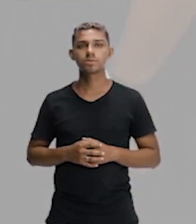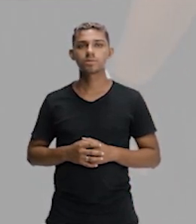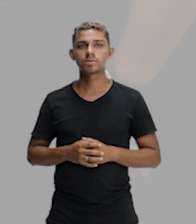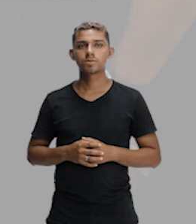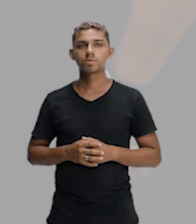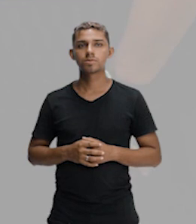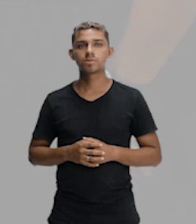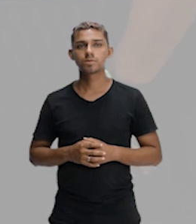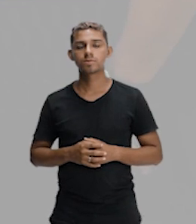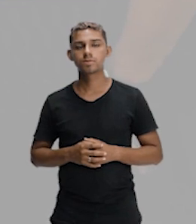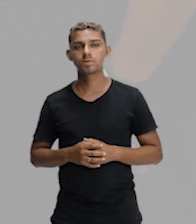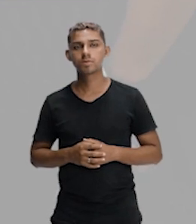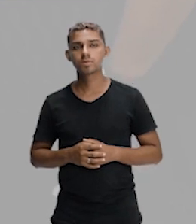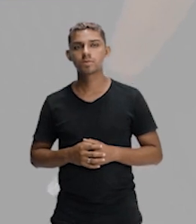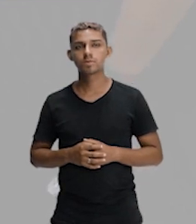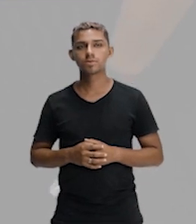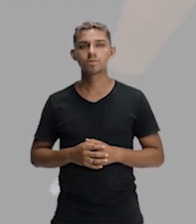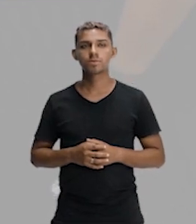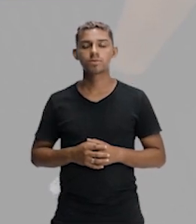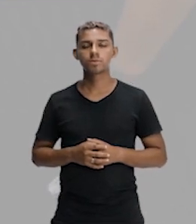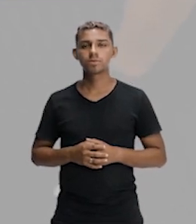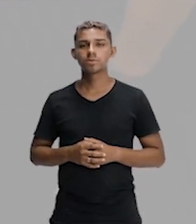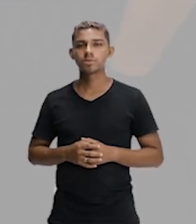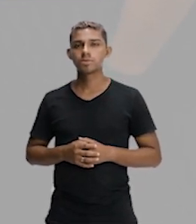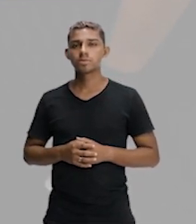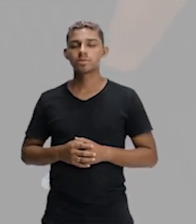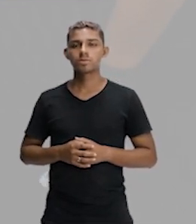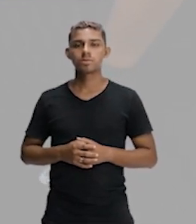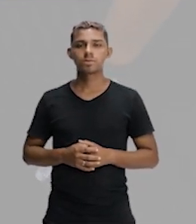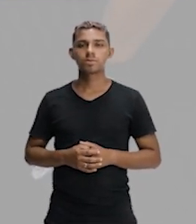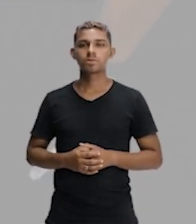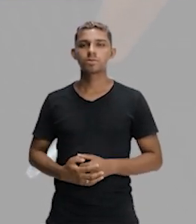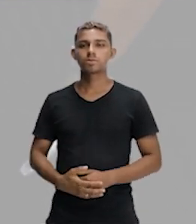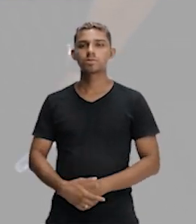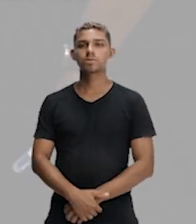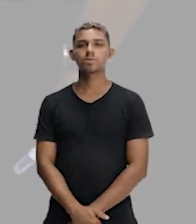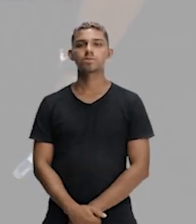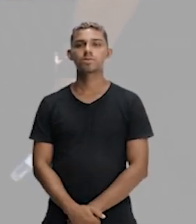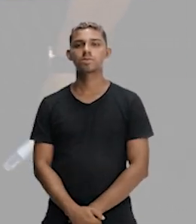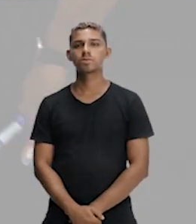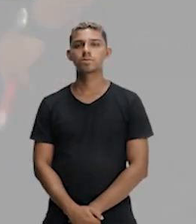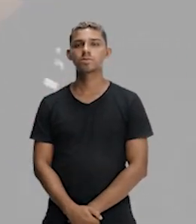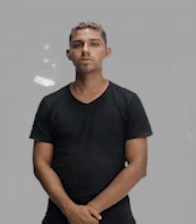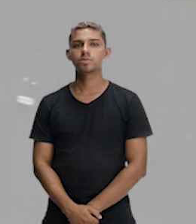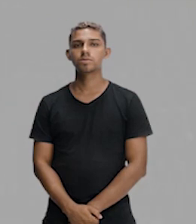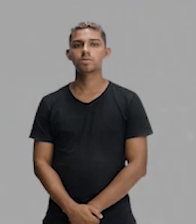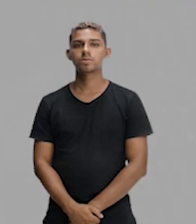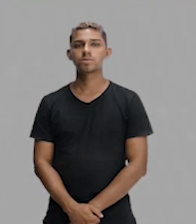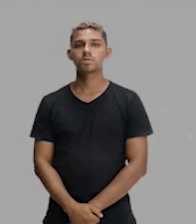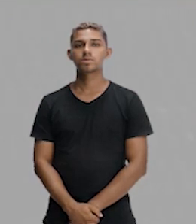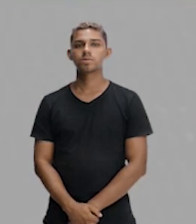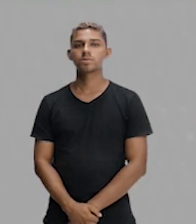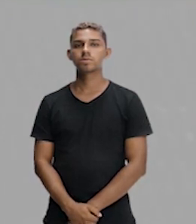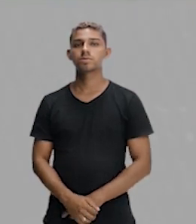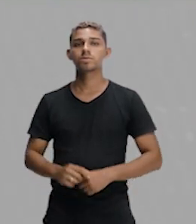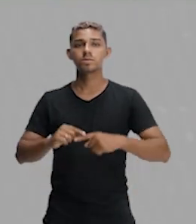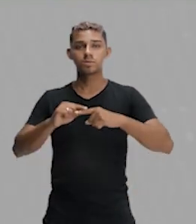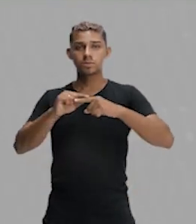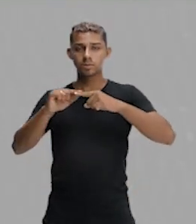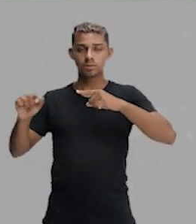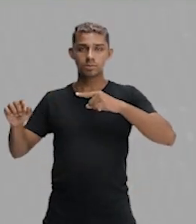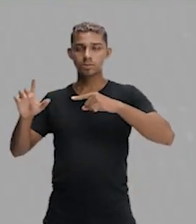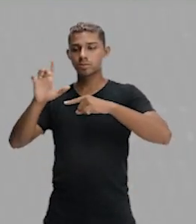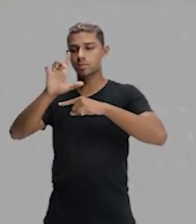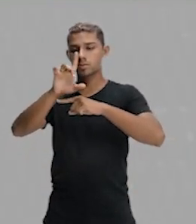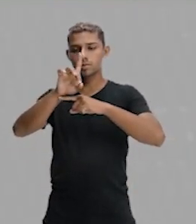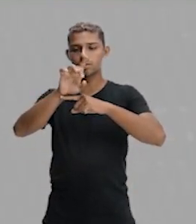densidade, 2 vezes permissividade, menos a densidade sobre 2 vezes a permissividade. Certo? Nós